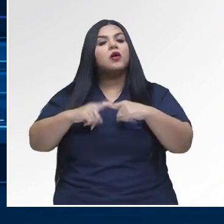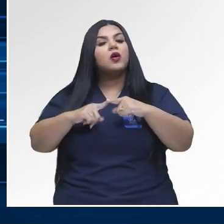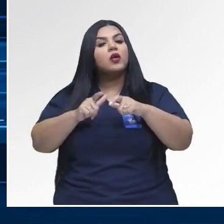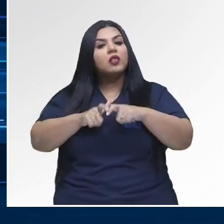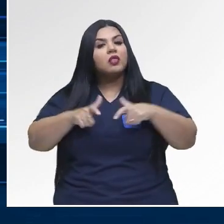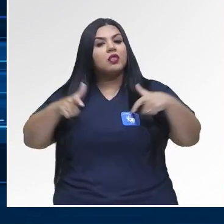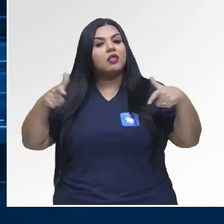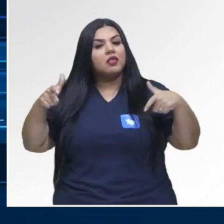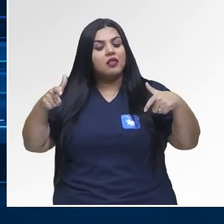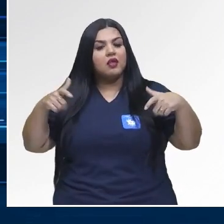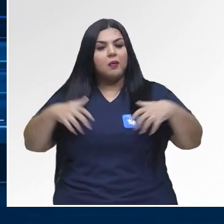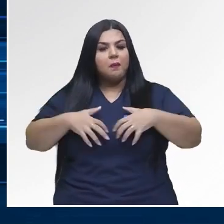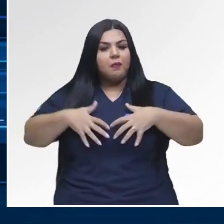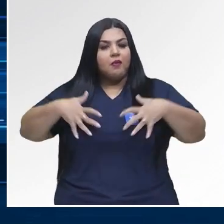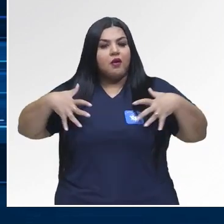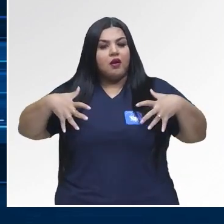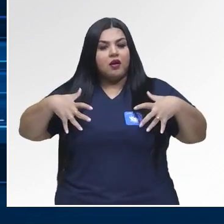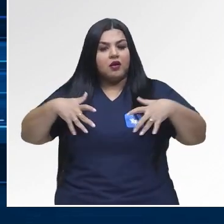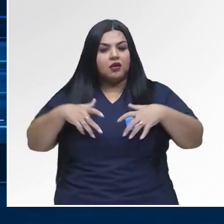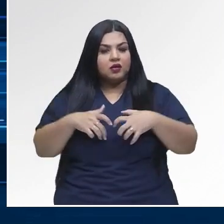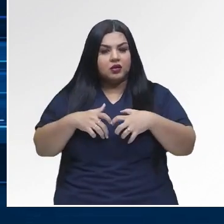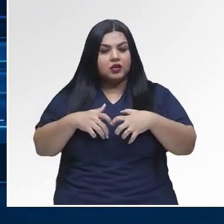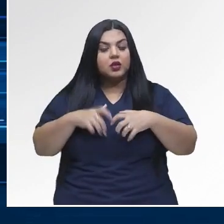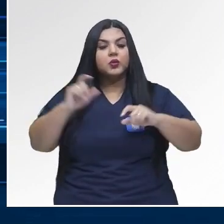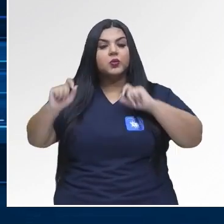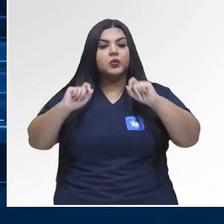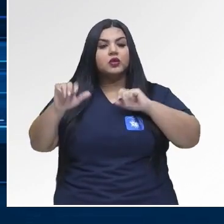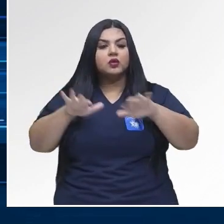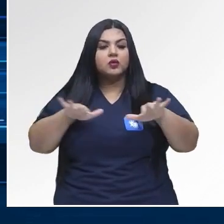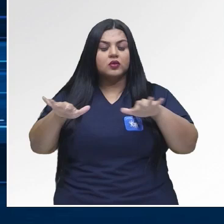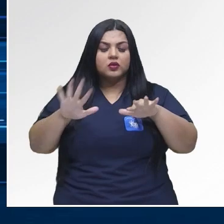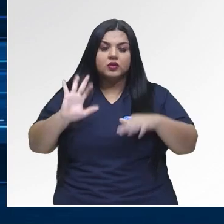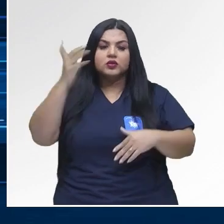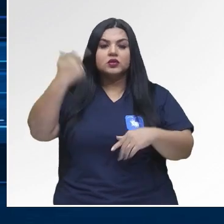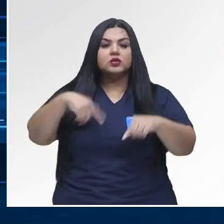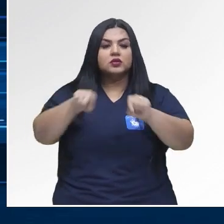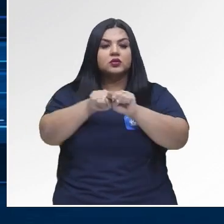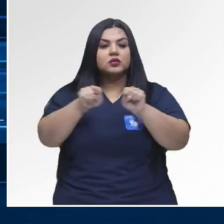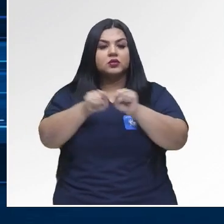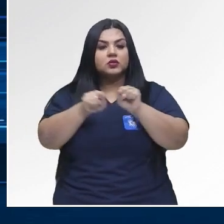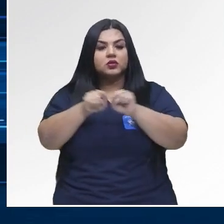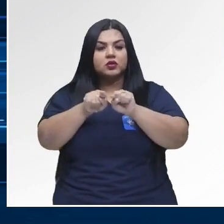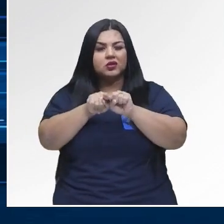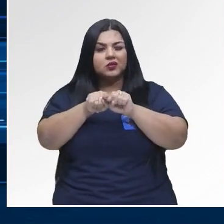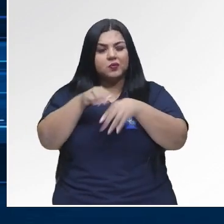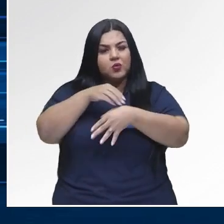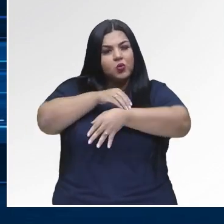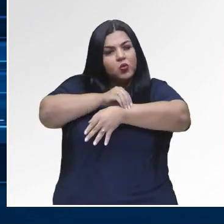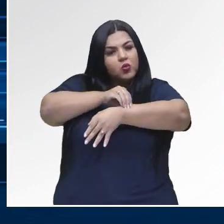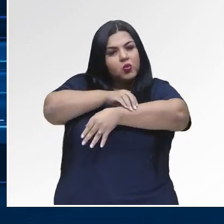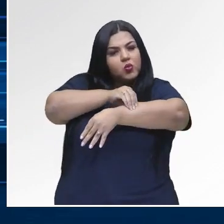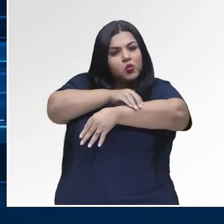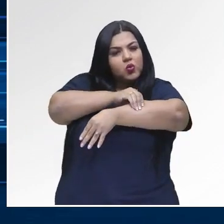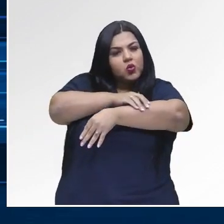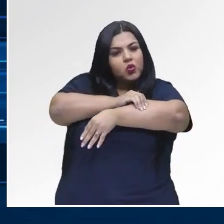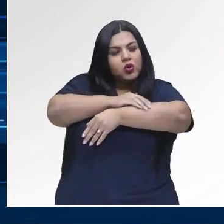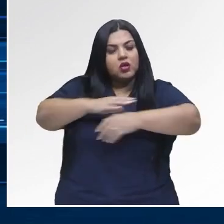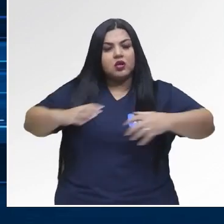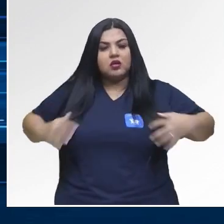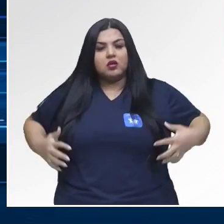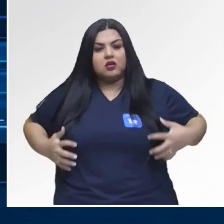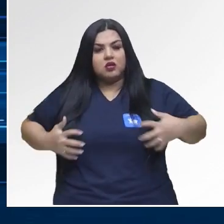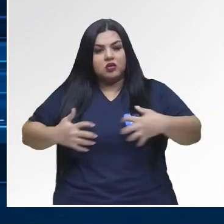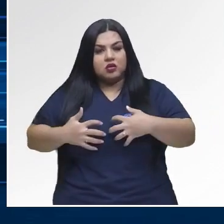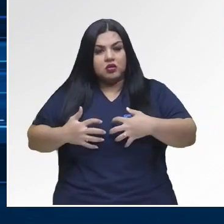aí dos pulmões, tá? E o que acontece também, como eu falei para vocês, os músculos intercostais que ficam aqui entre as